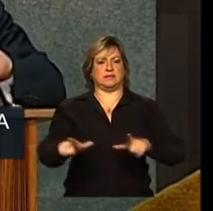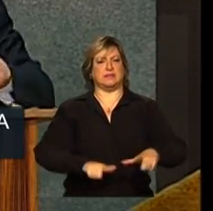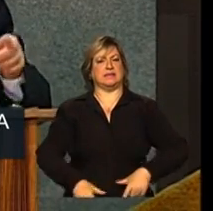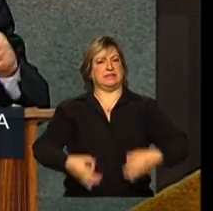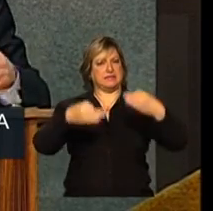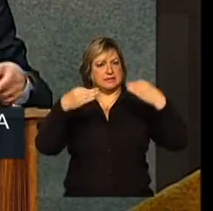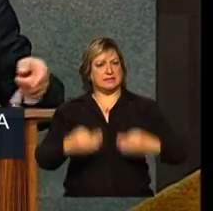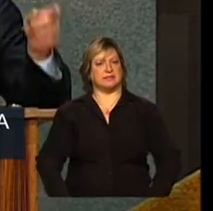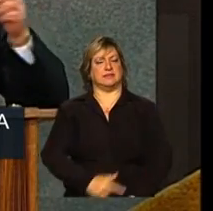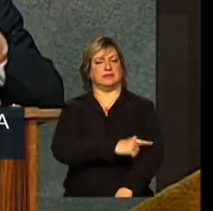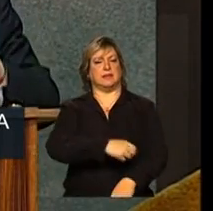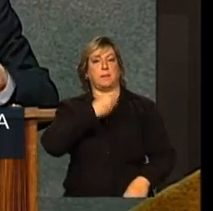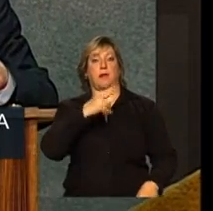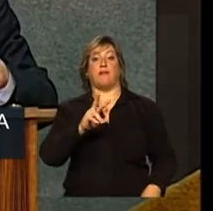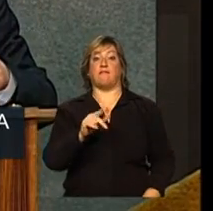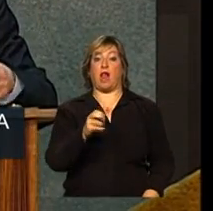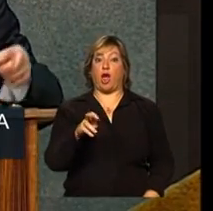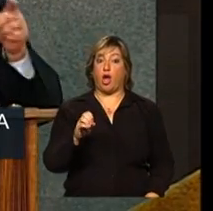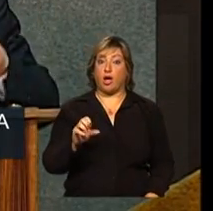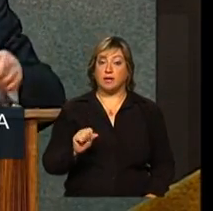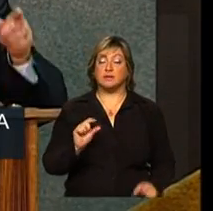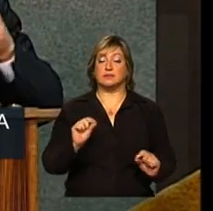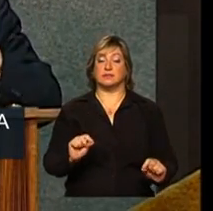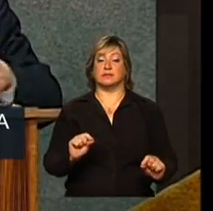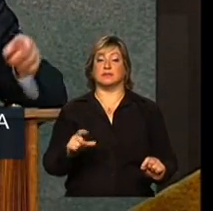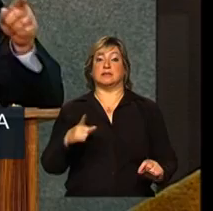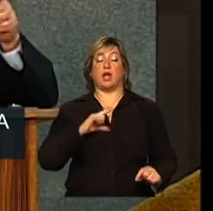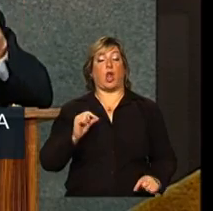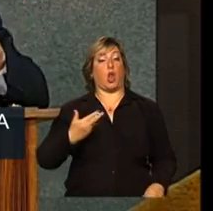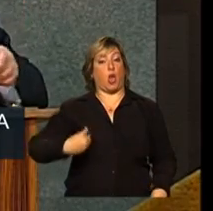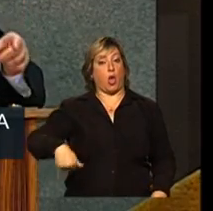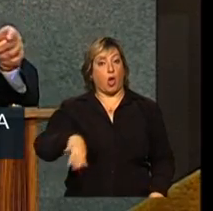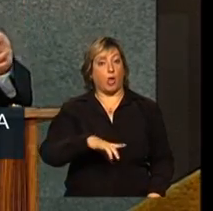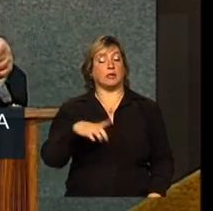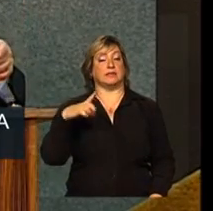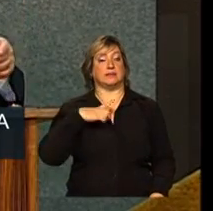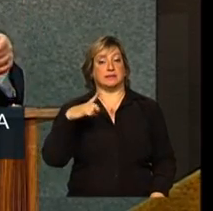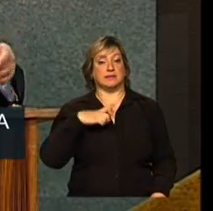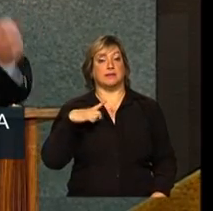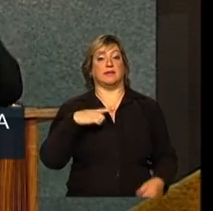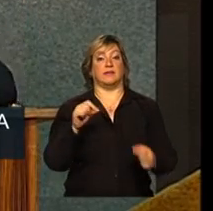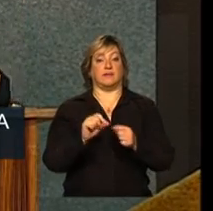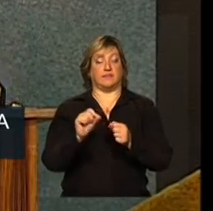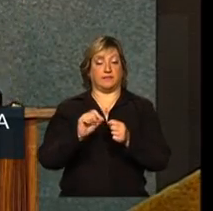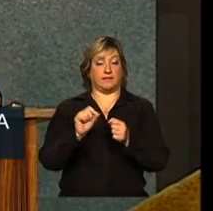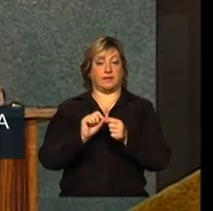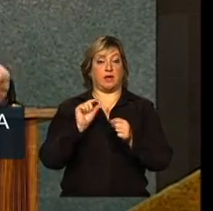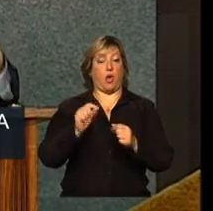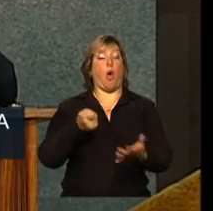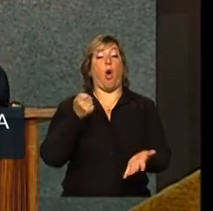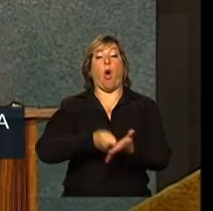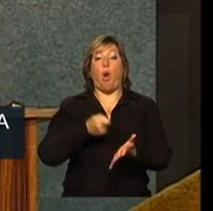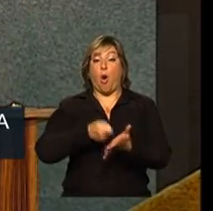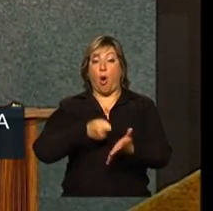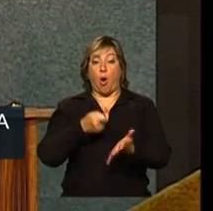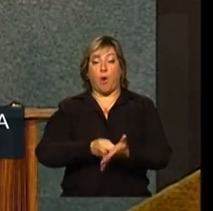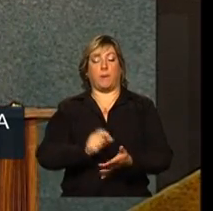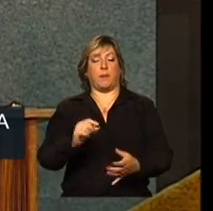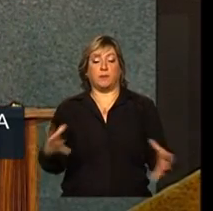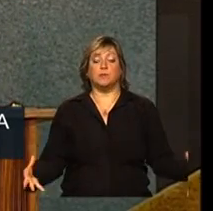decente. Ou seja, são valores que nós estamos sendo obrigados a